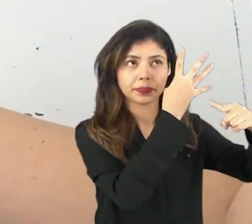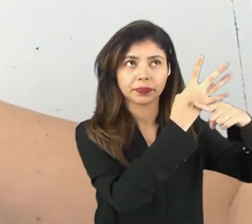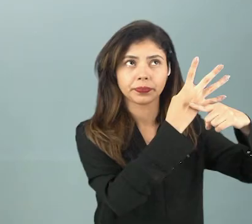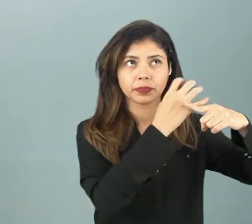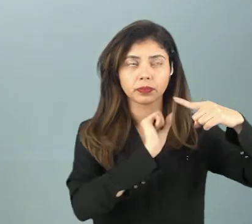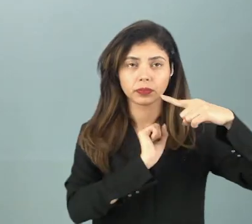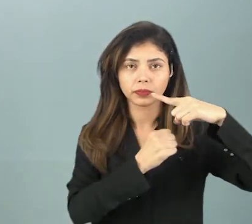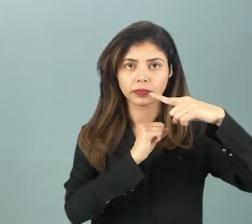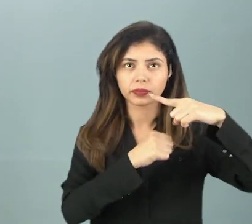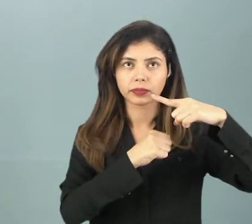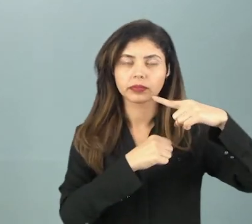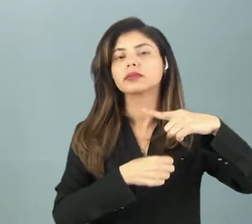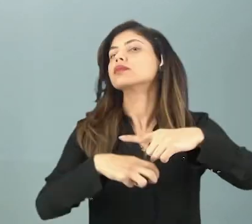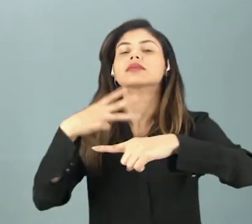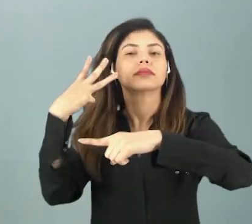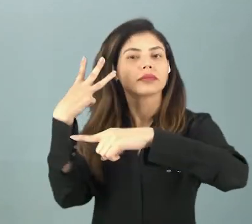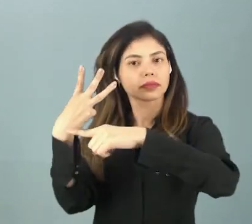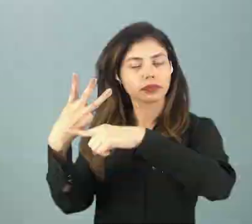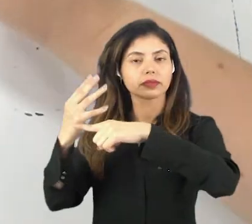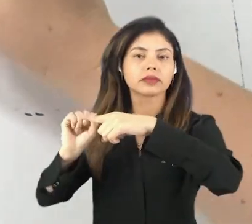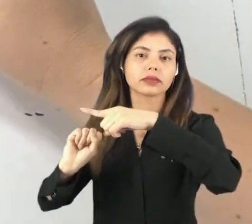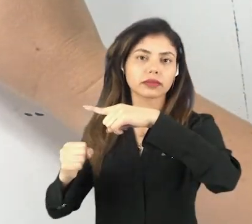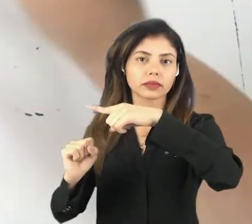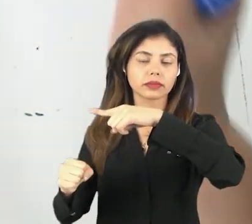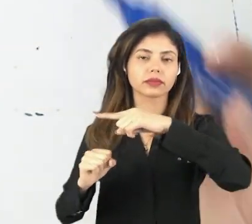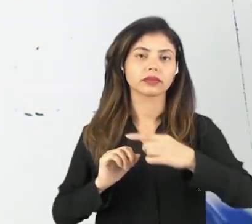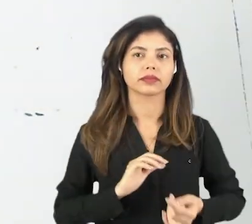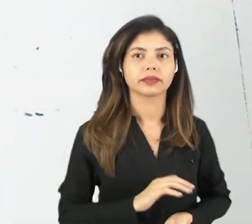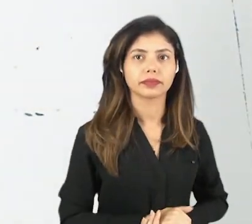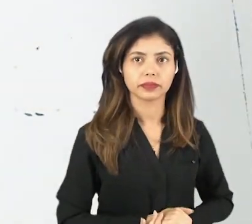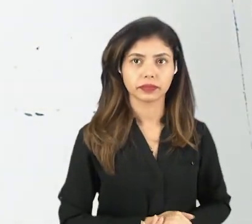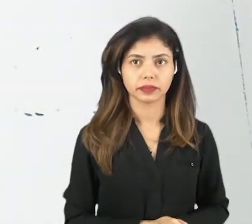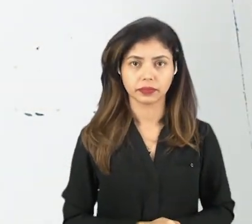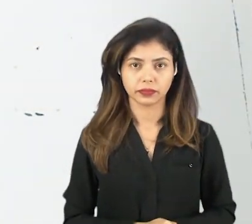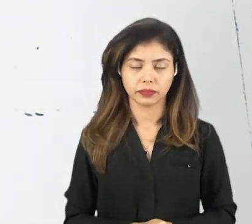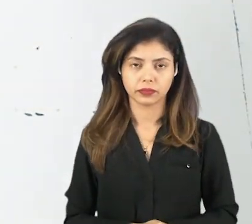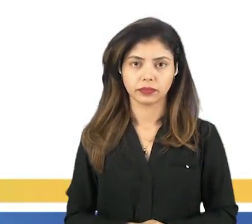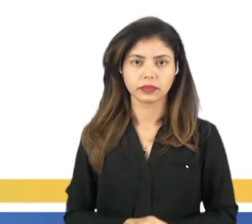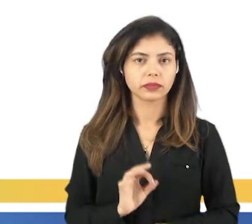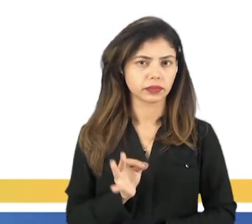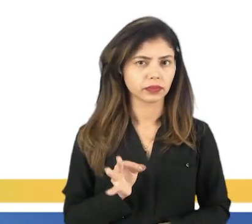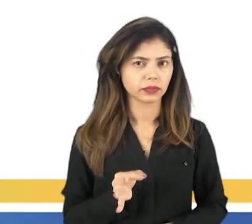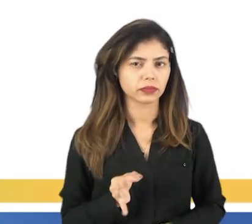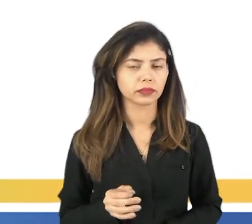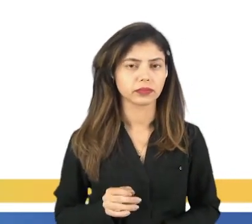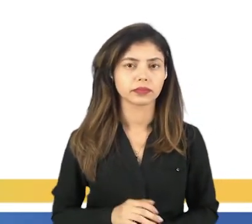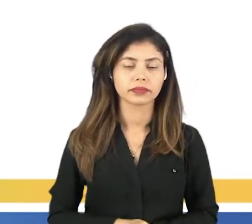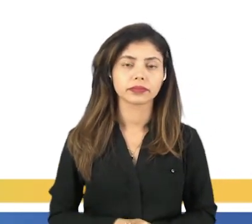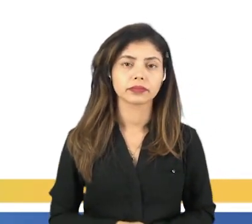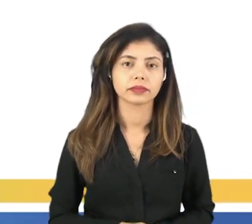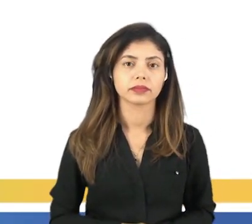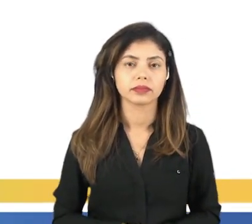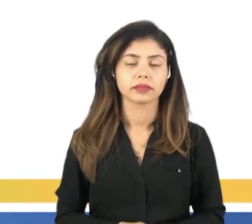4 oitavos. E na segunda, eu tenho 3 oitavos. Confere aí comigo na telinha.